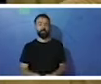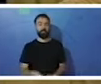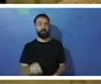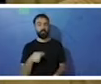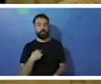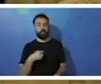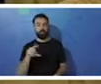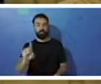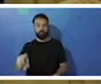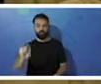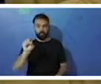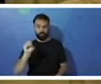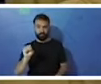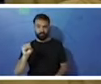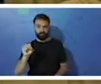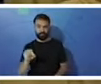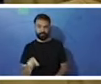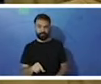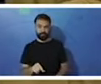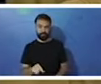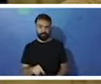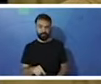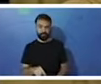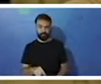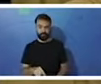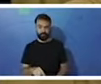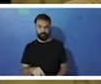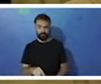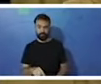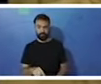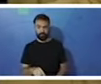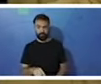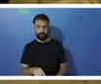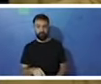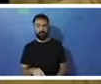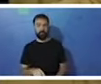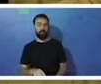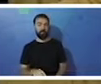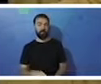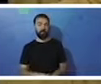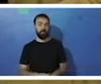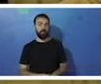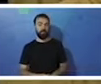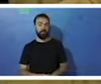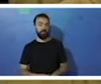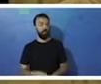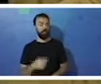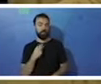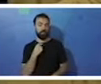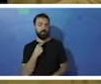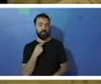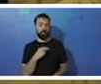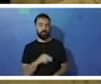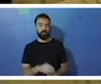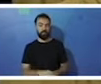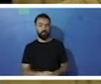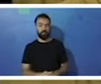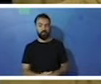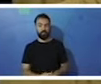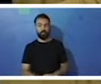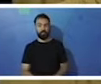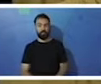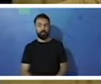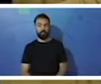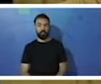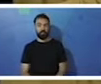só, ninguém divide o que não tem. Só que na estimativa, eu até posso